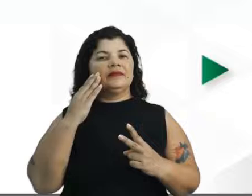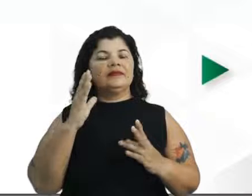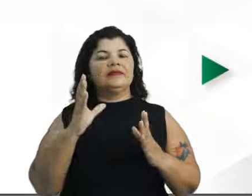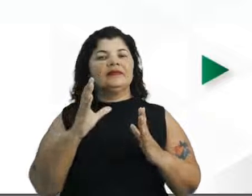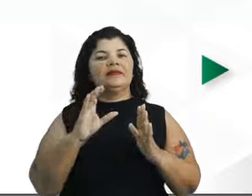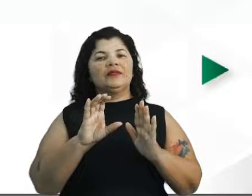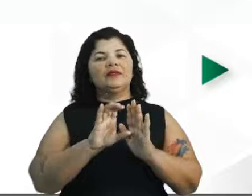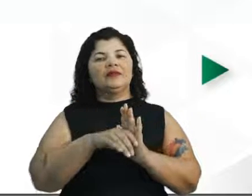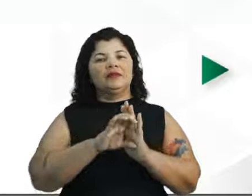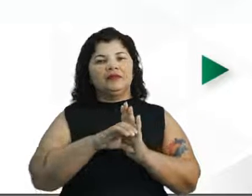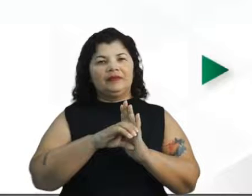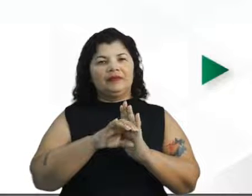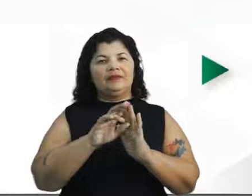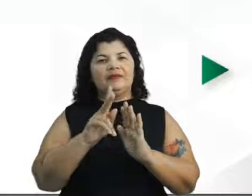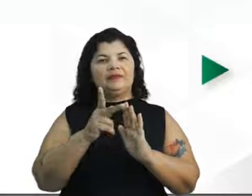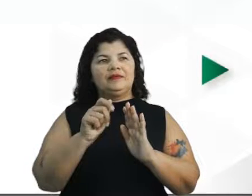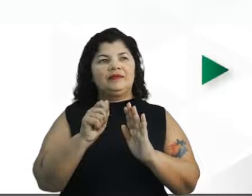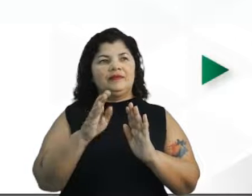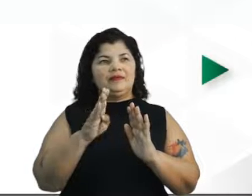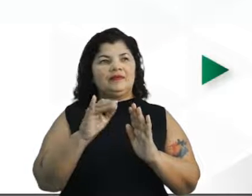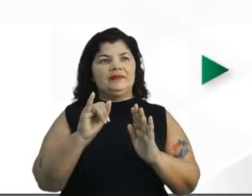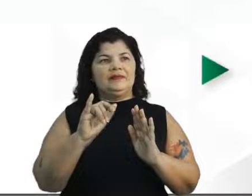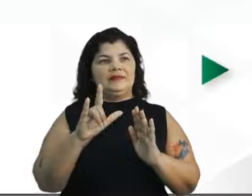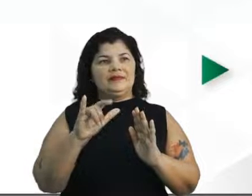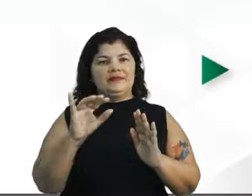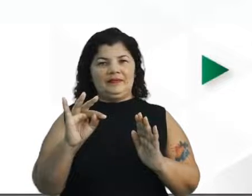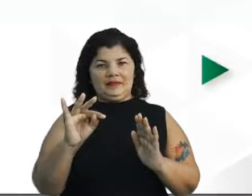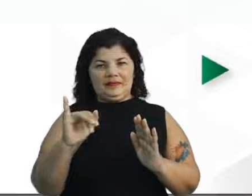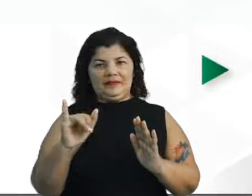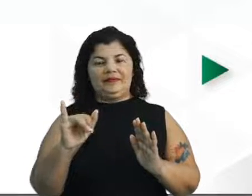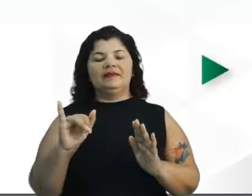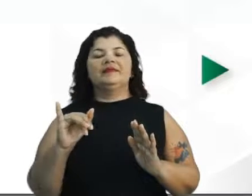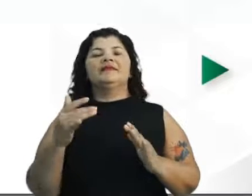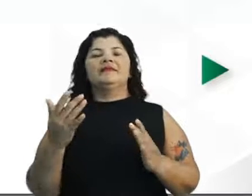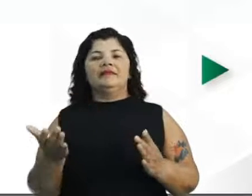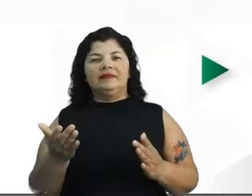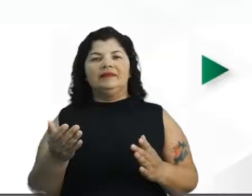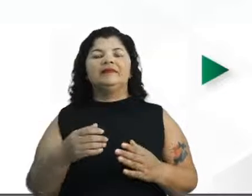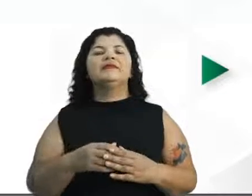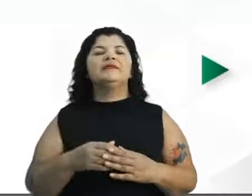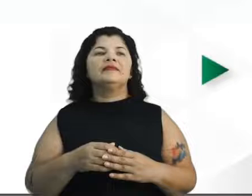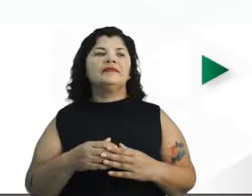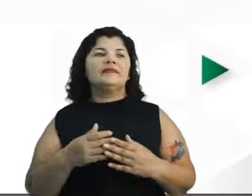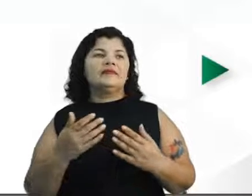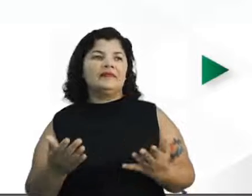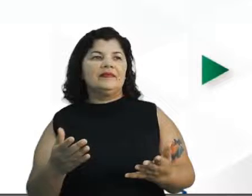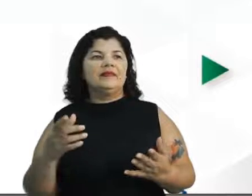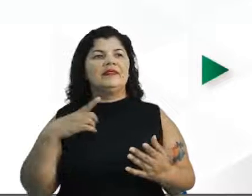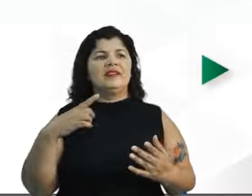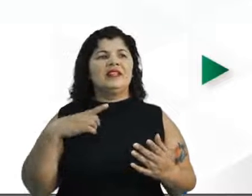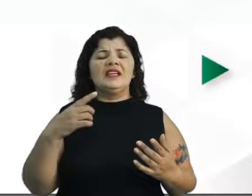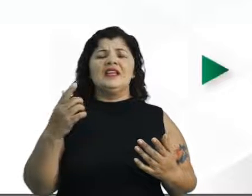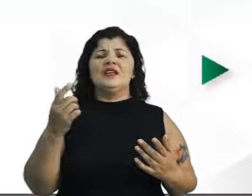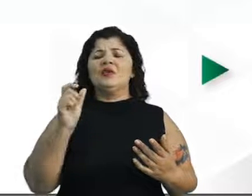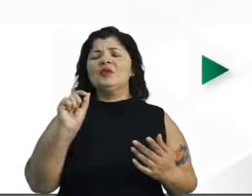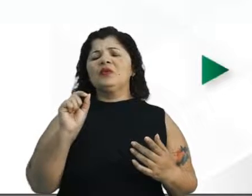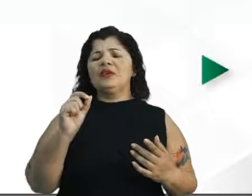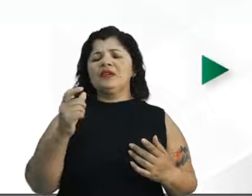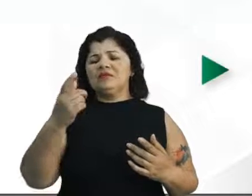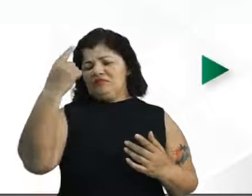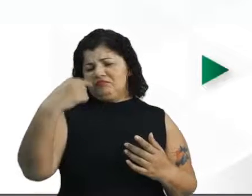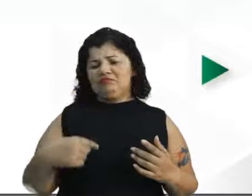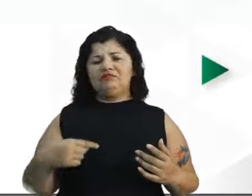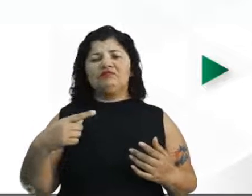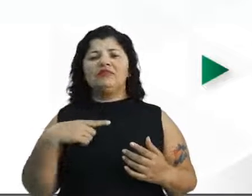de habilidade, né? Ou ability. Então, a habilidade ela é a talent, um talento, skill, uma